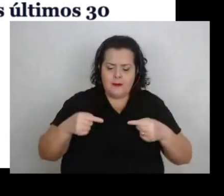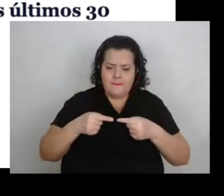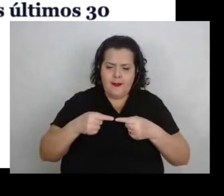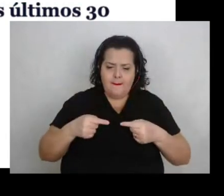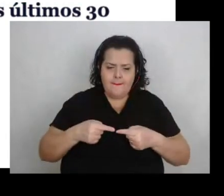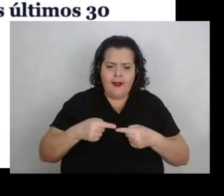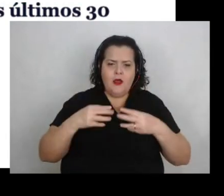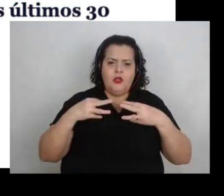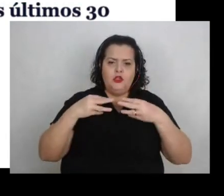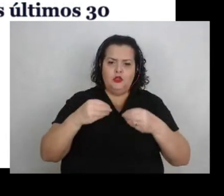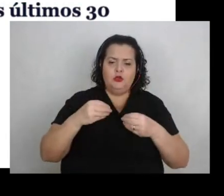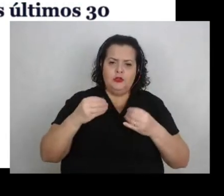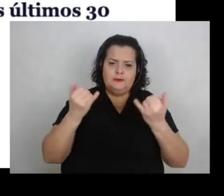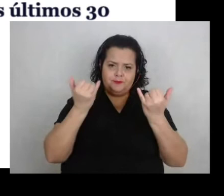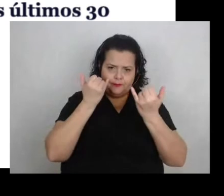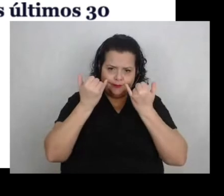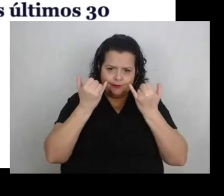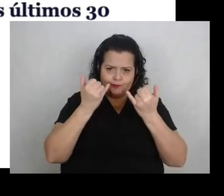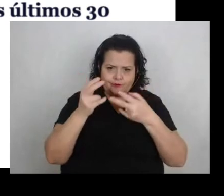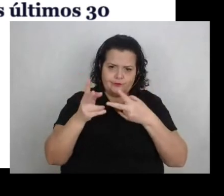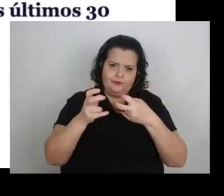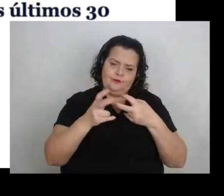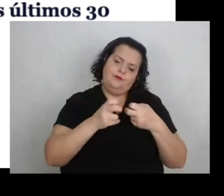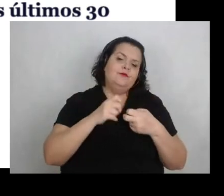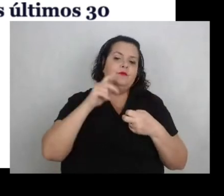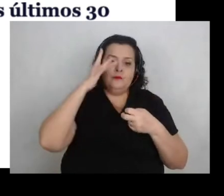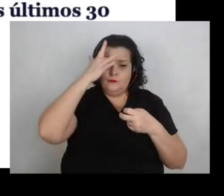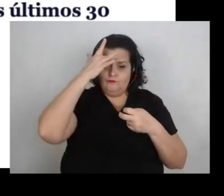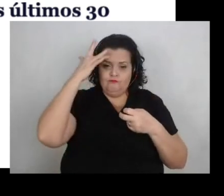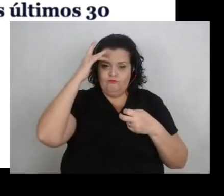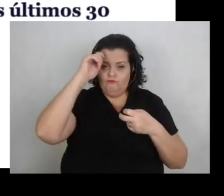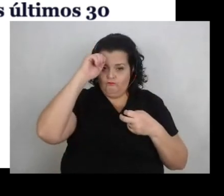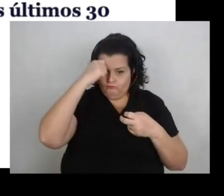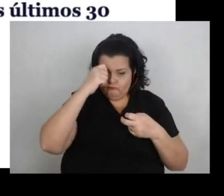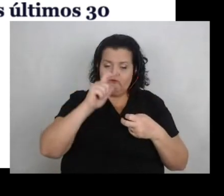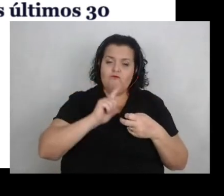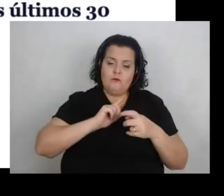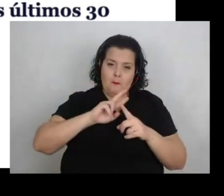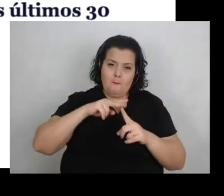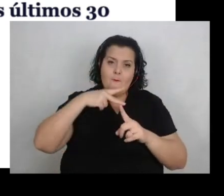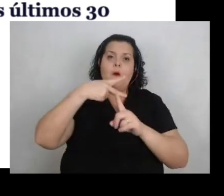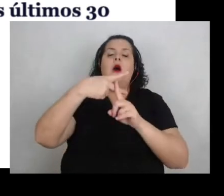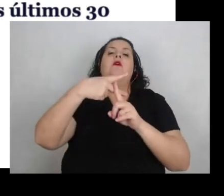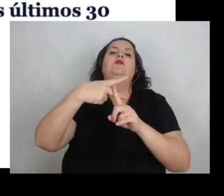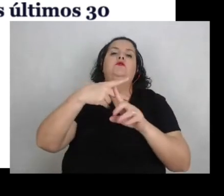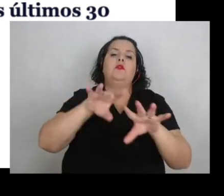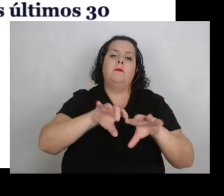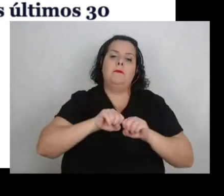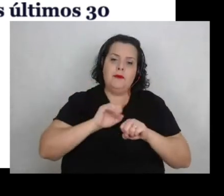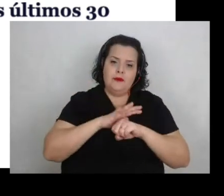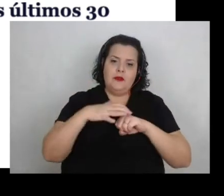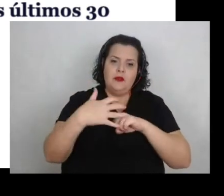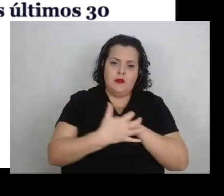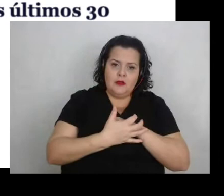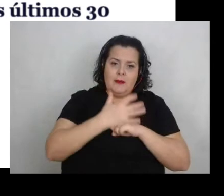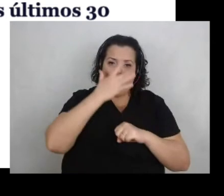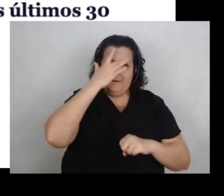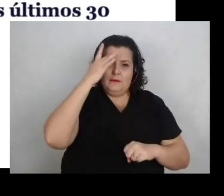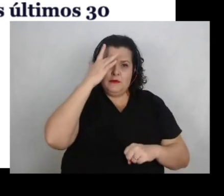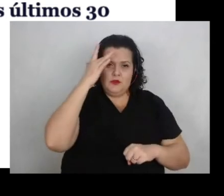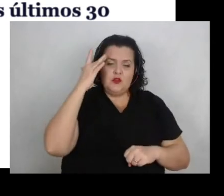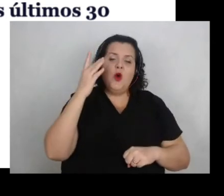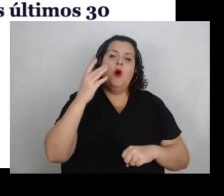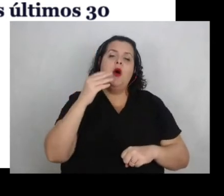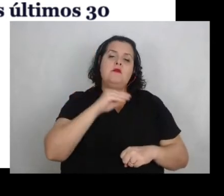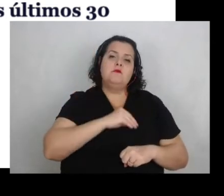os negros tinham o dobro de soroprevalência da população branca, que a população com menos de 3 salários mínimos e com